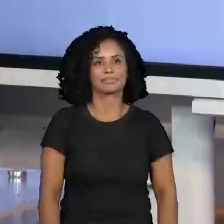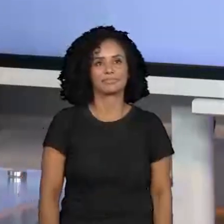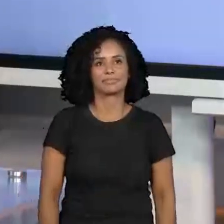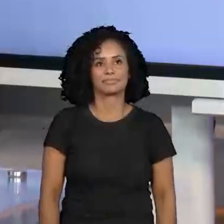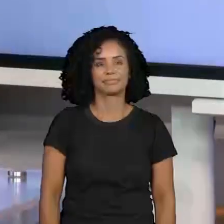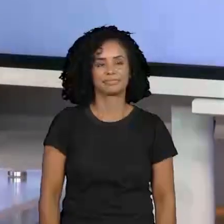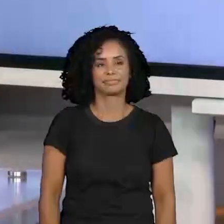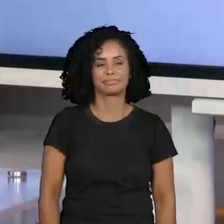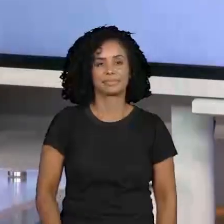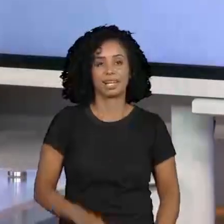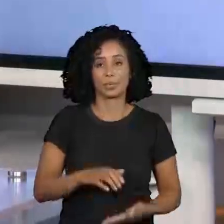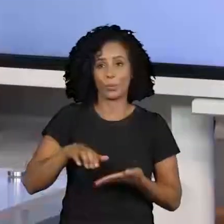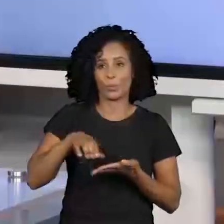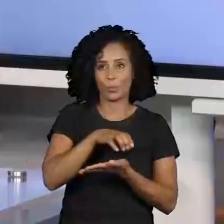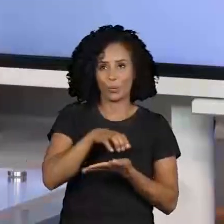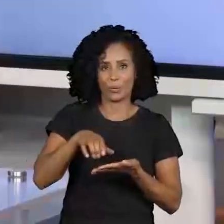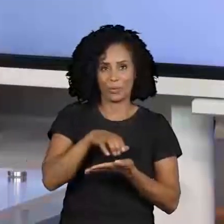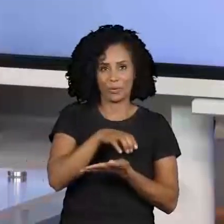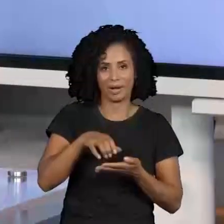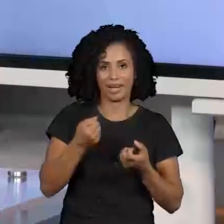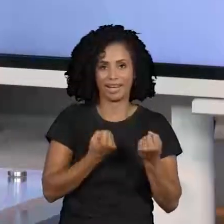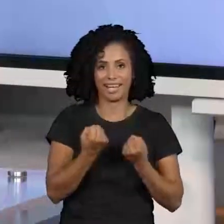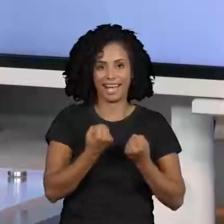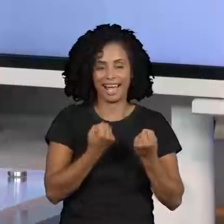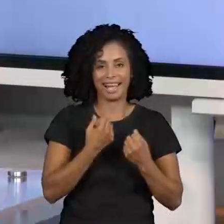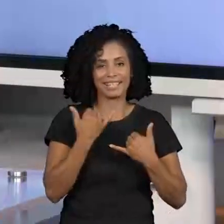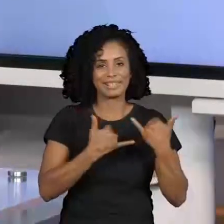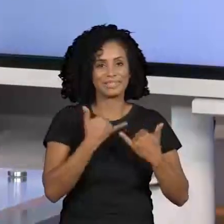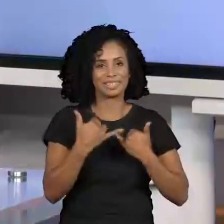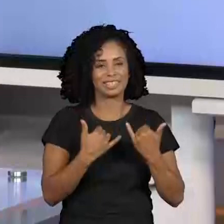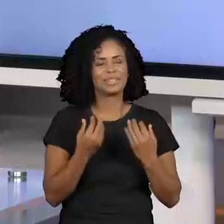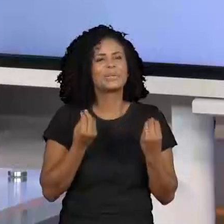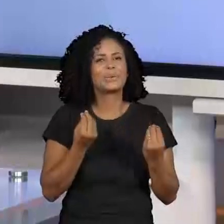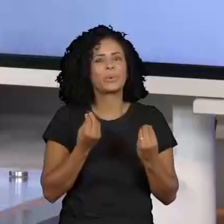Um carrinho. Agora, como que eu vou juntar